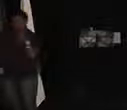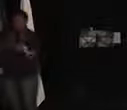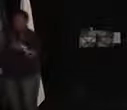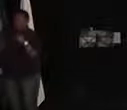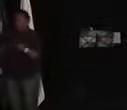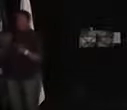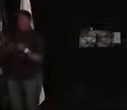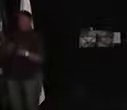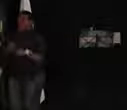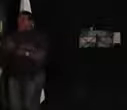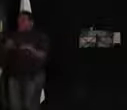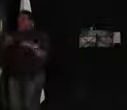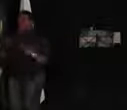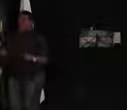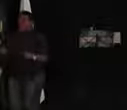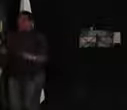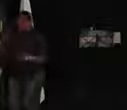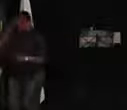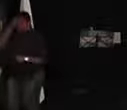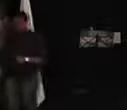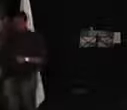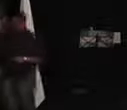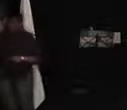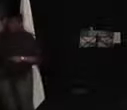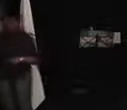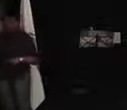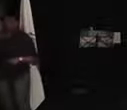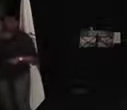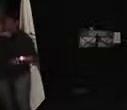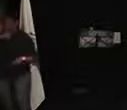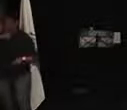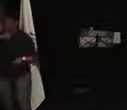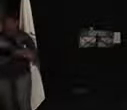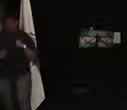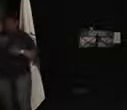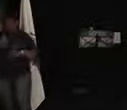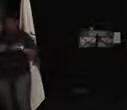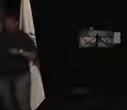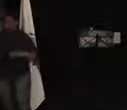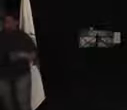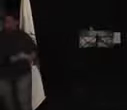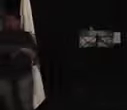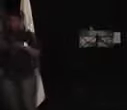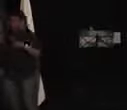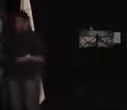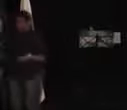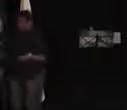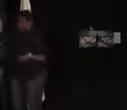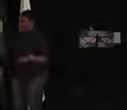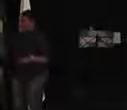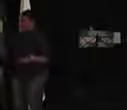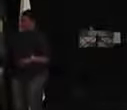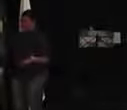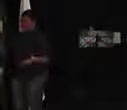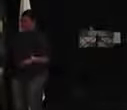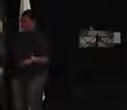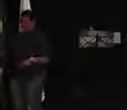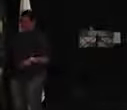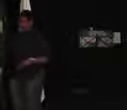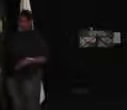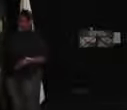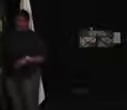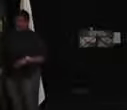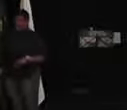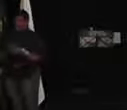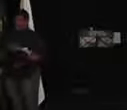vezes, que muitas crianças com síndrome de Down têm, não é o TDA. Tá? Essa hiperatividade,